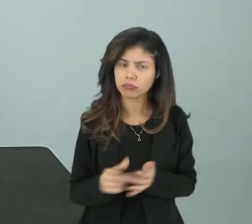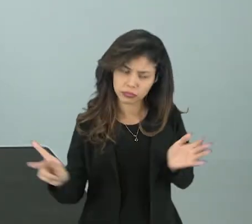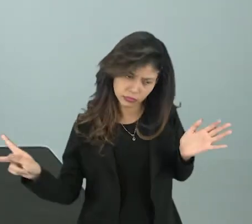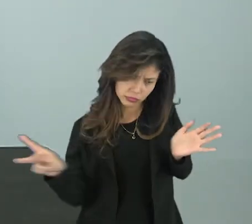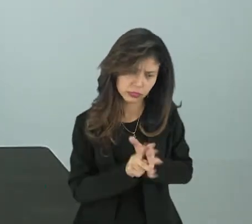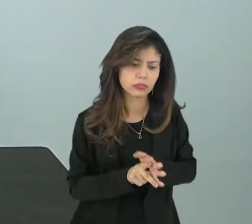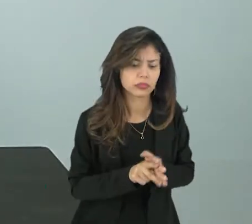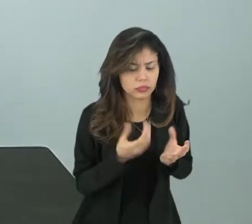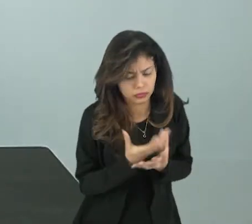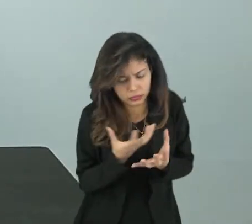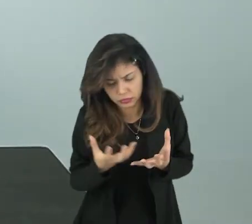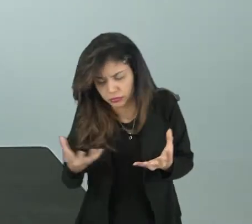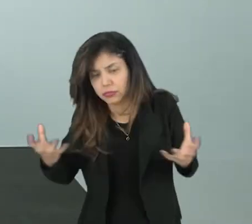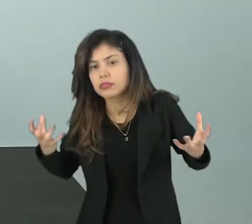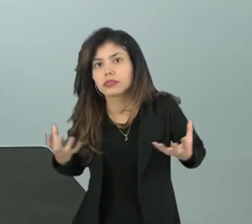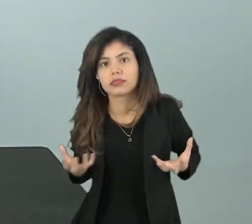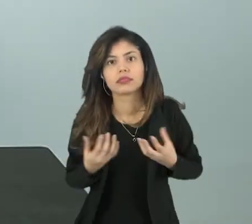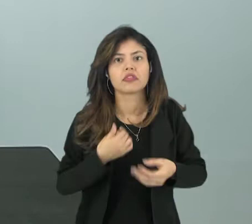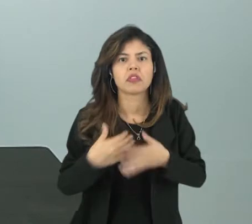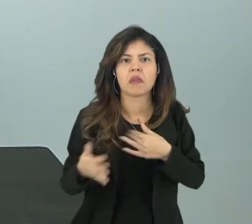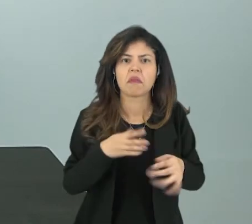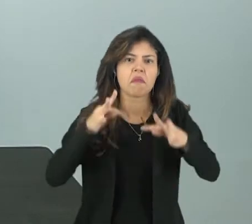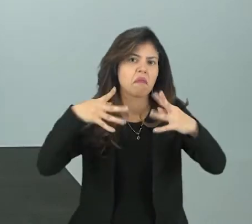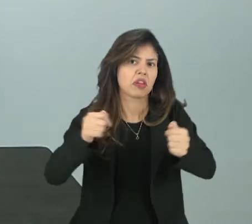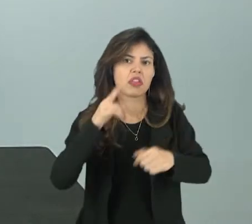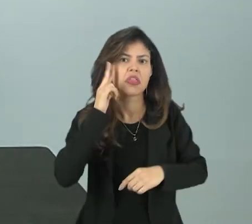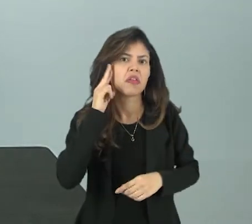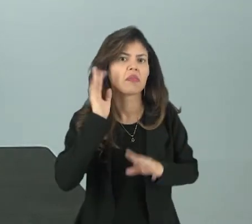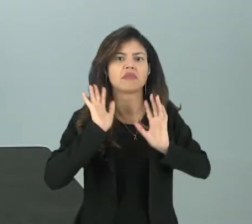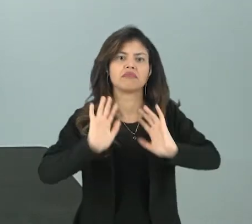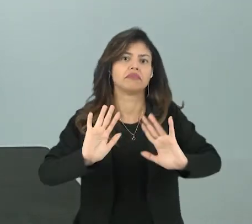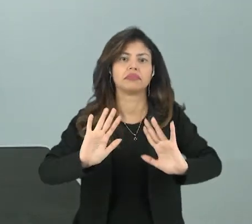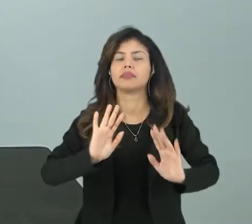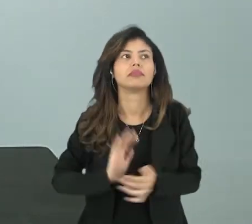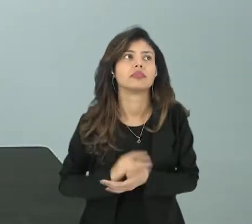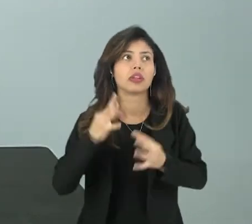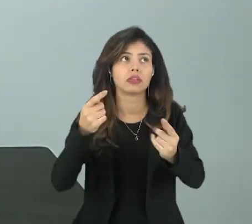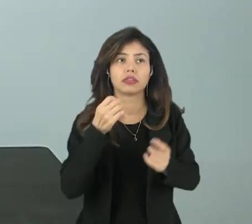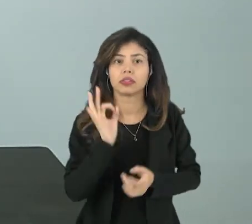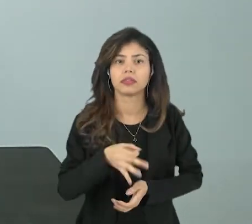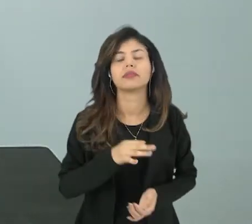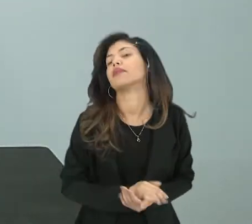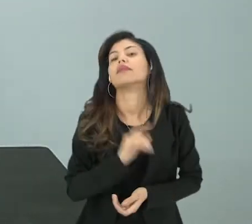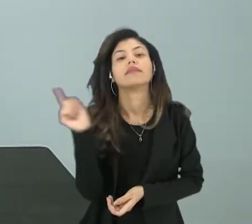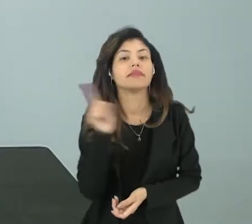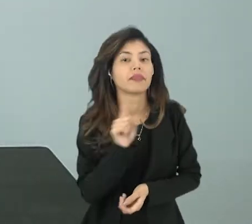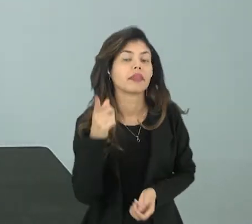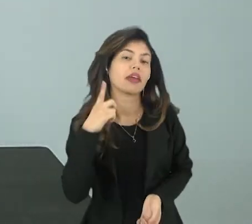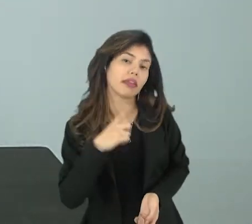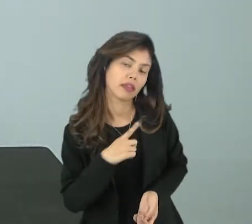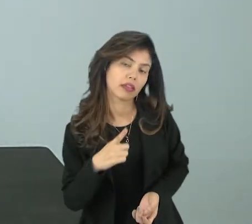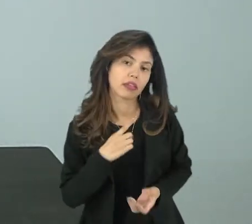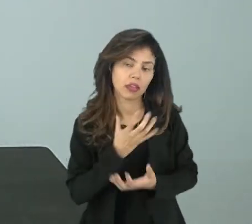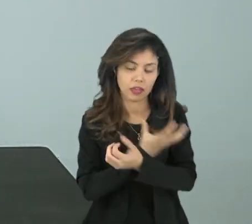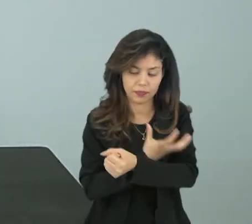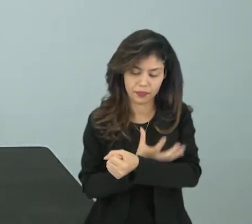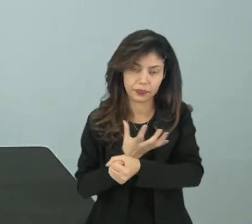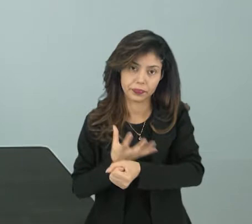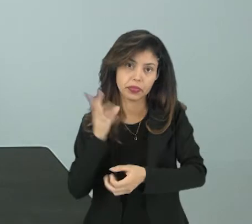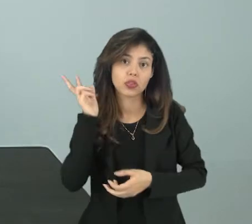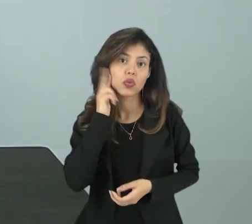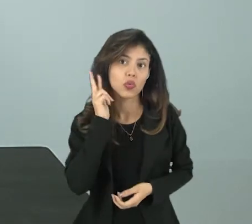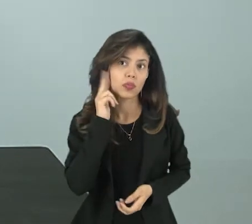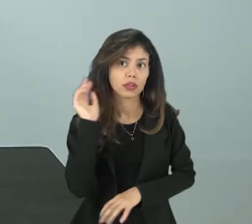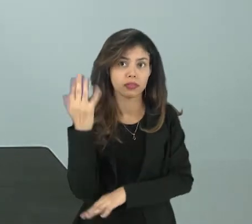capim tal para colocar. Eu digo, eu achava que aquilo ali tudo nascia naturalmente e ele dava tudo certo. Não, tem o capim que nasce naturalmente,